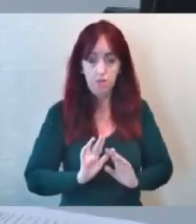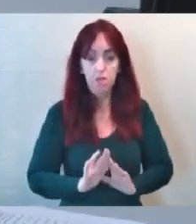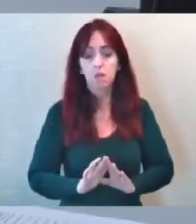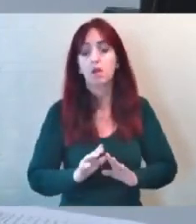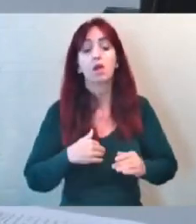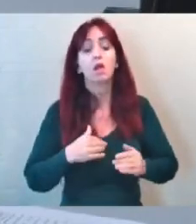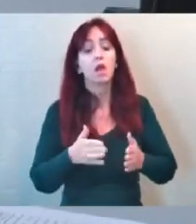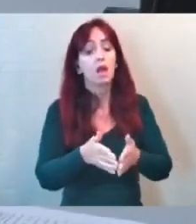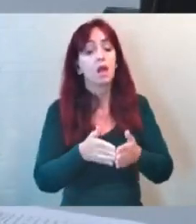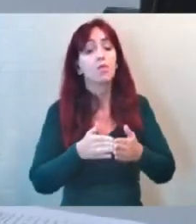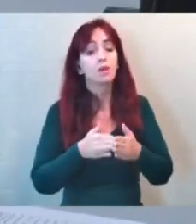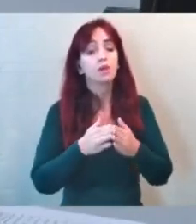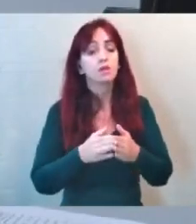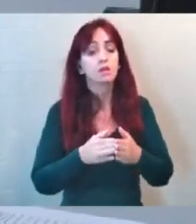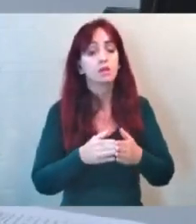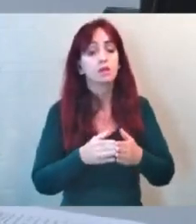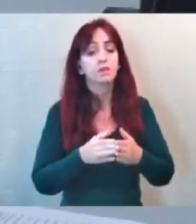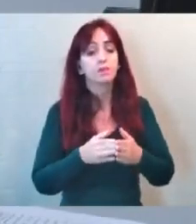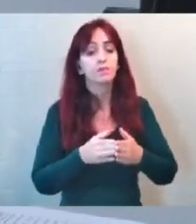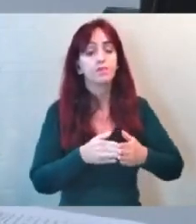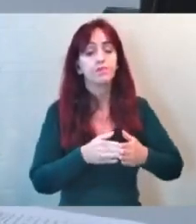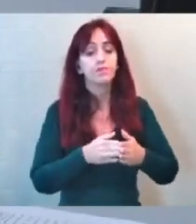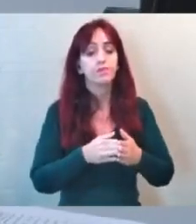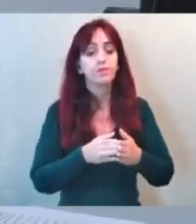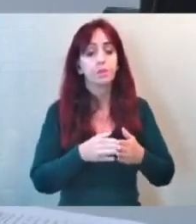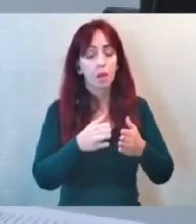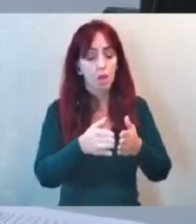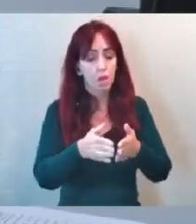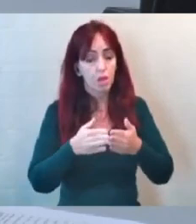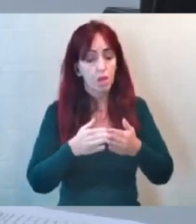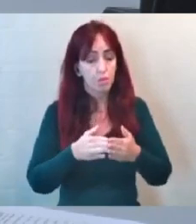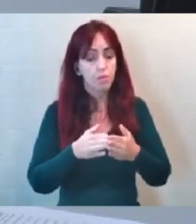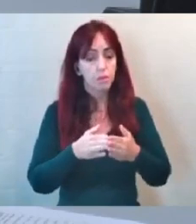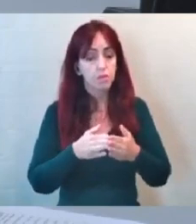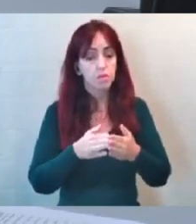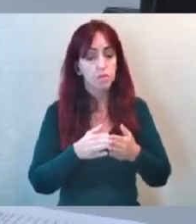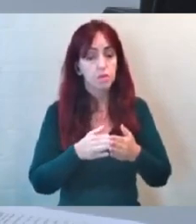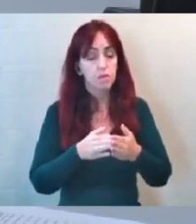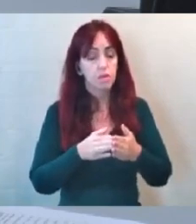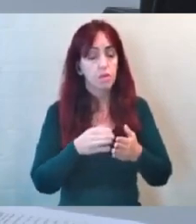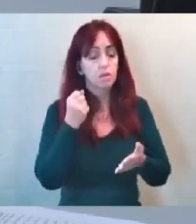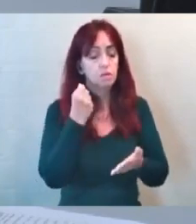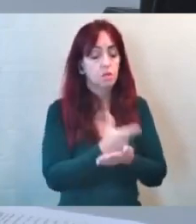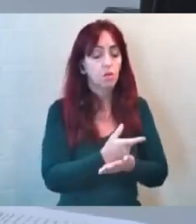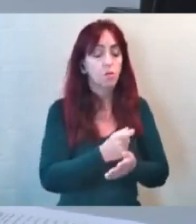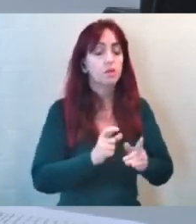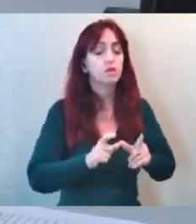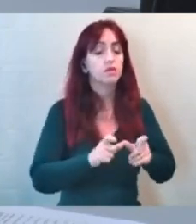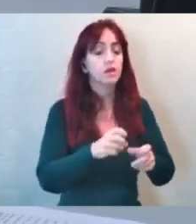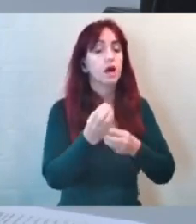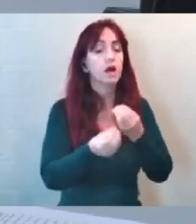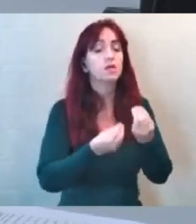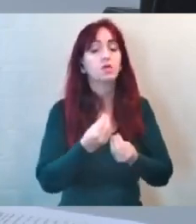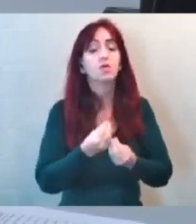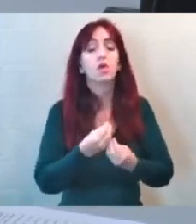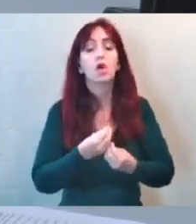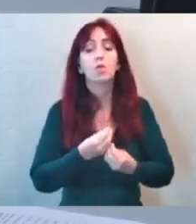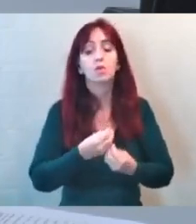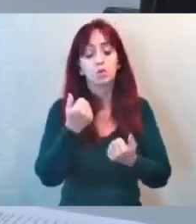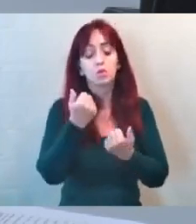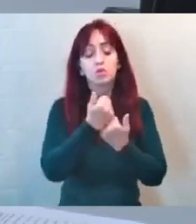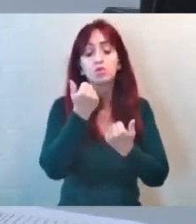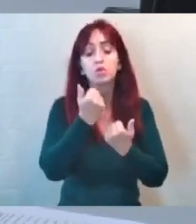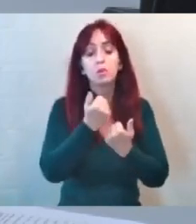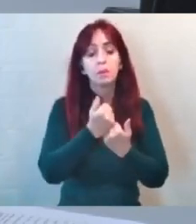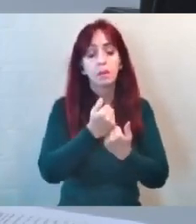esses, fazer o pedido de todos esses pedidos de compra de viagens, como que o suplementar está tendo pedido de compra